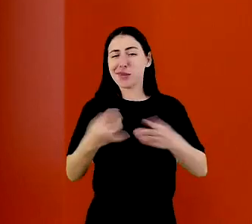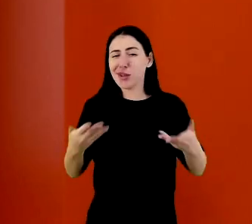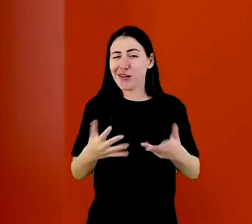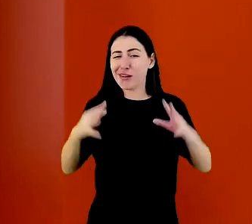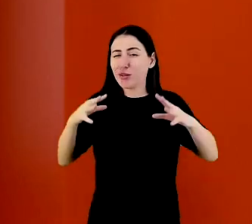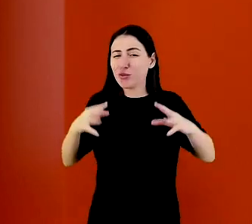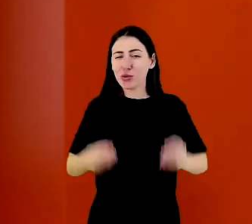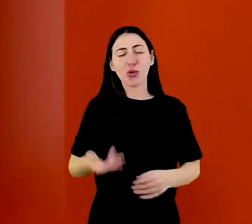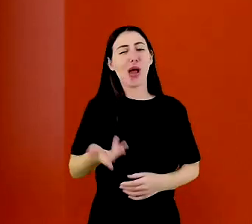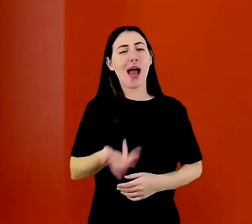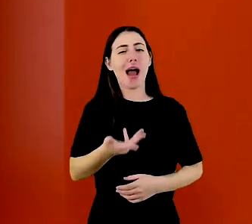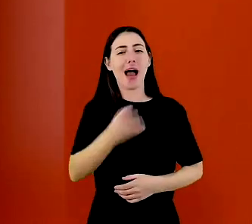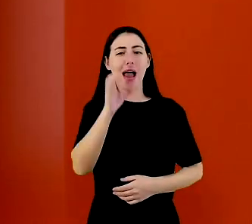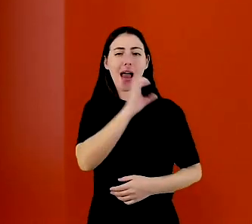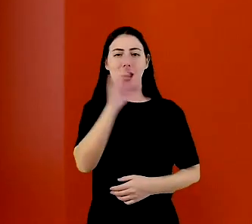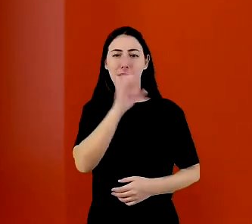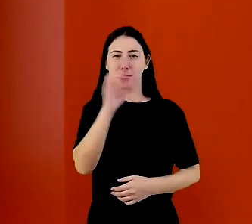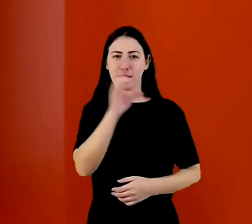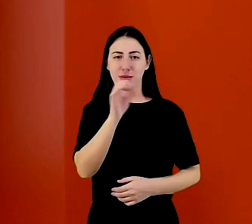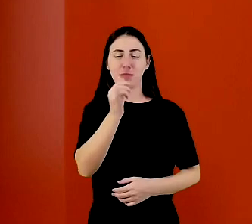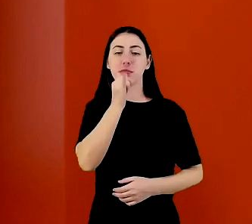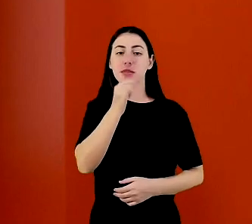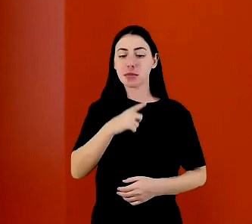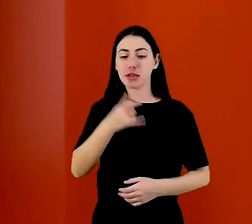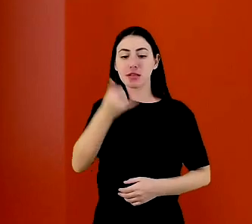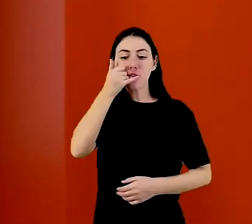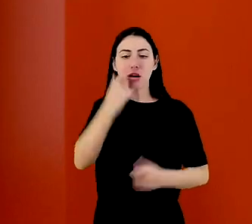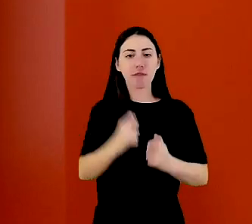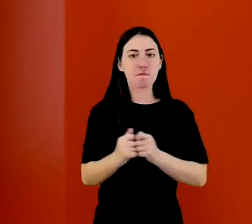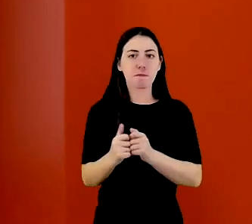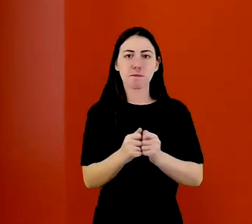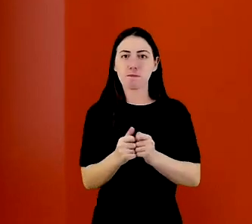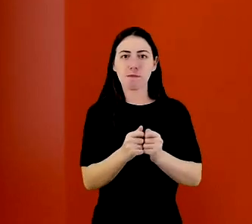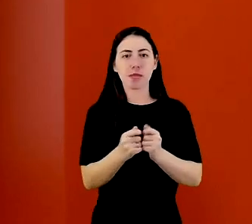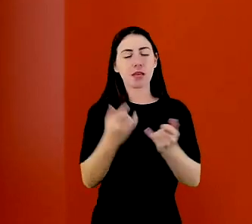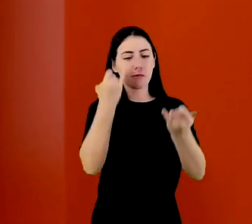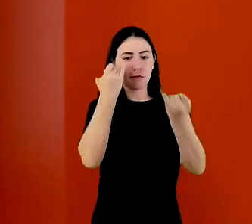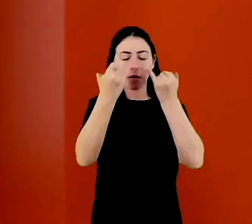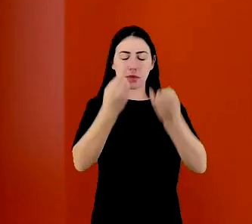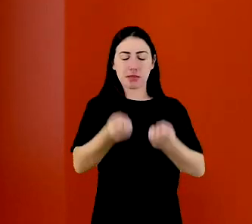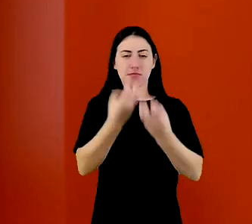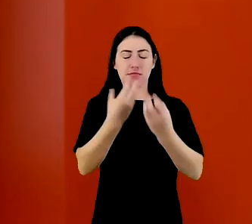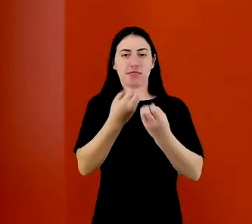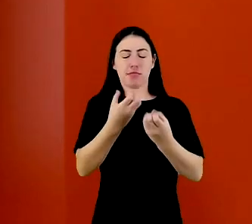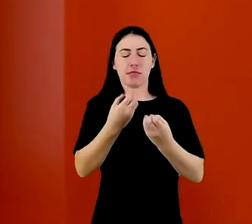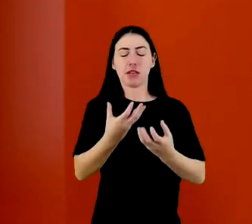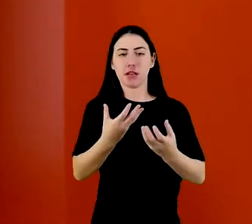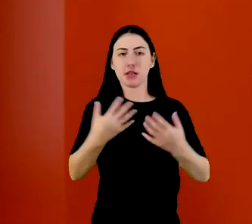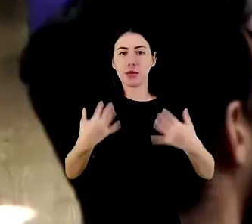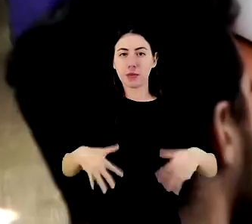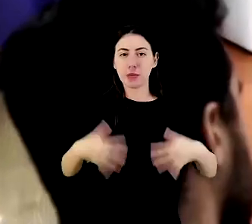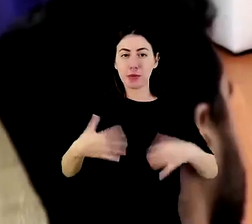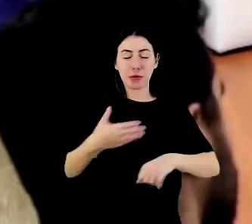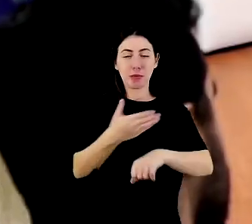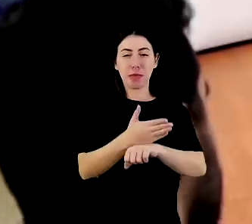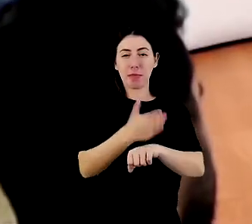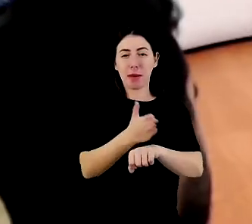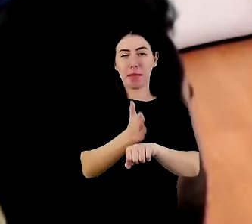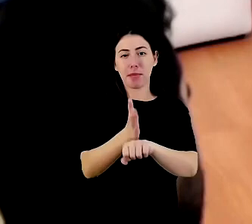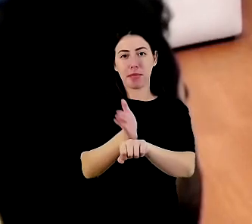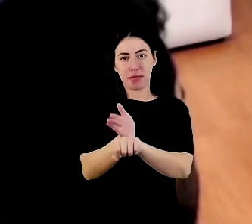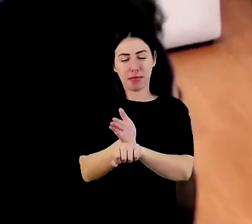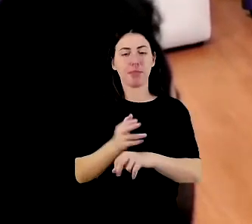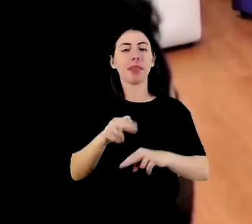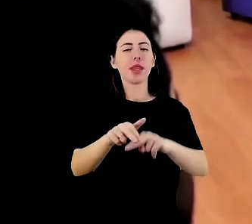né, a gente tem aqui o celular, a gente tem informação o tempo inteiro. E dentro dessa experiência do consumidor, né,